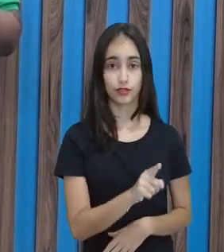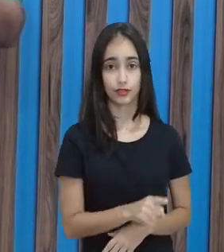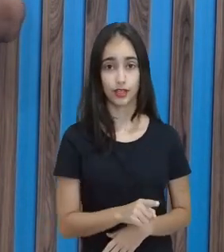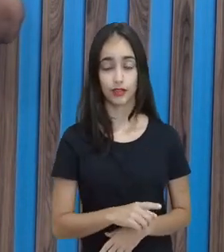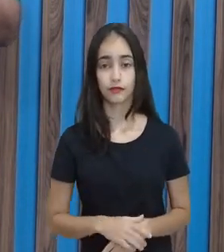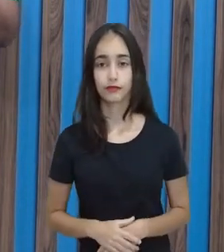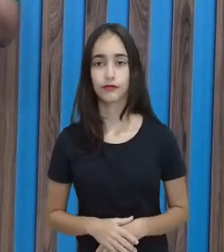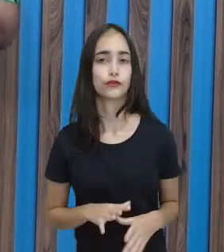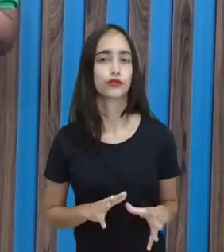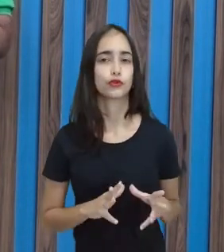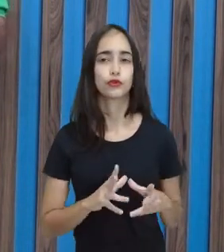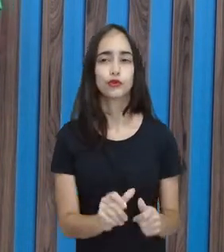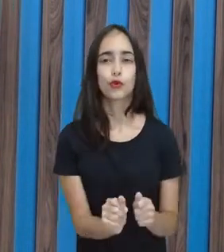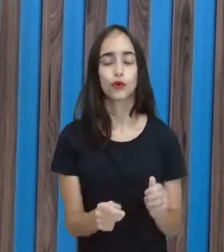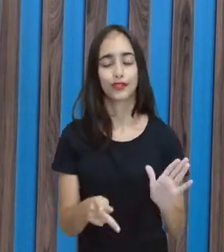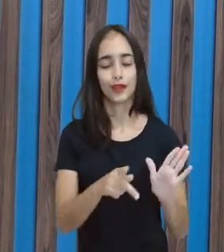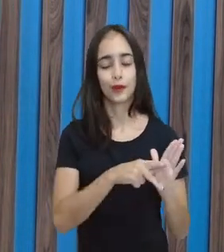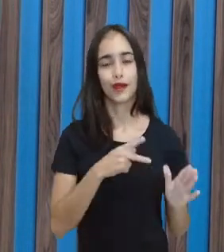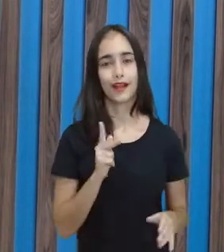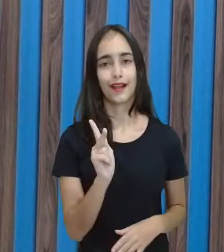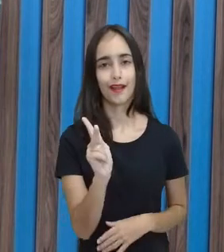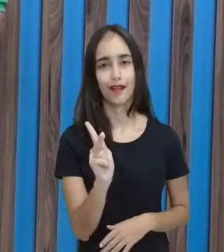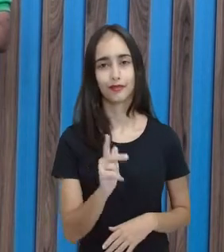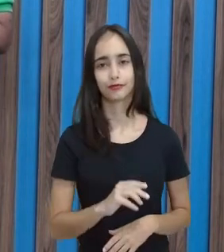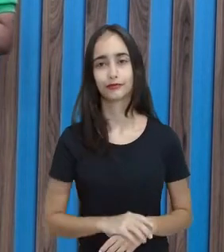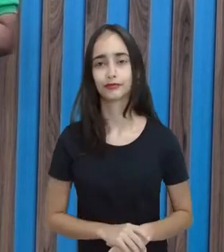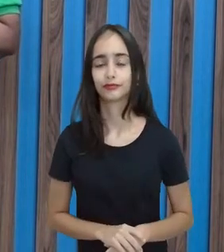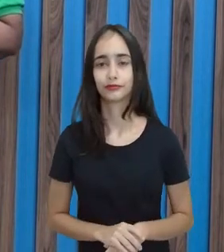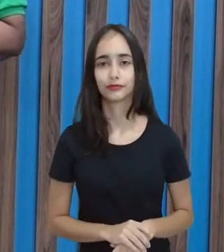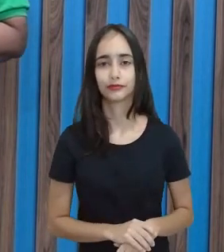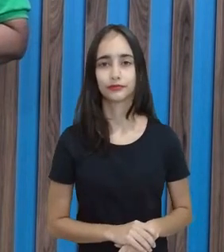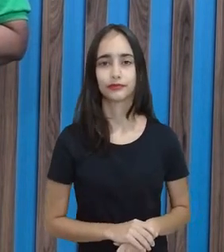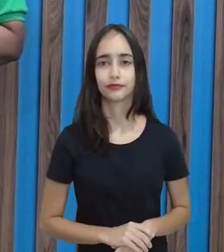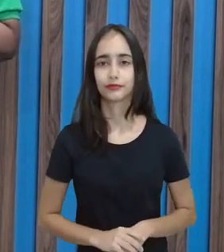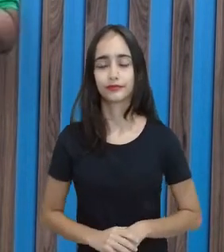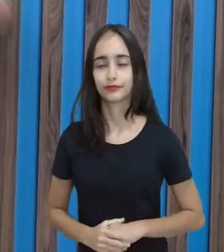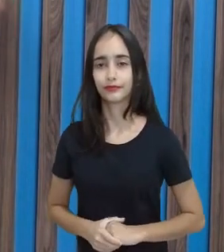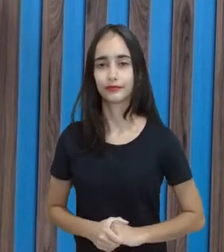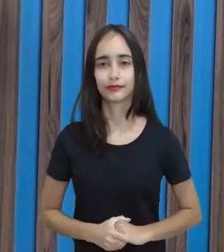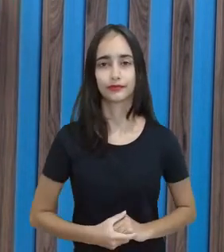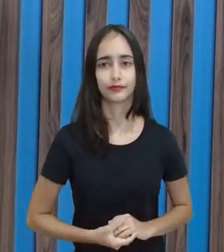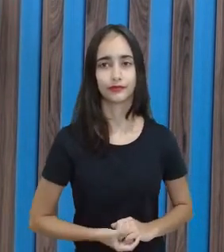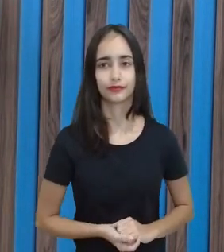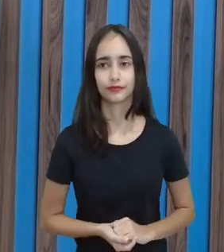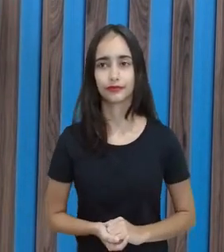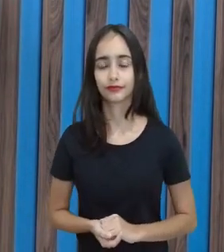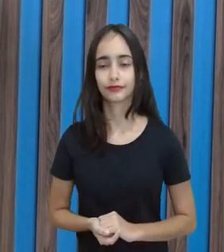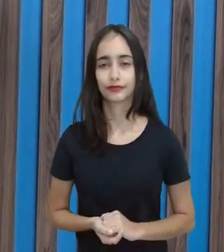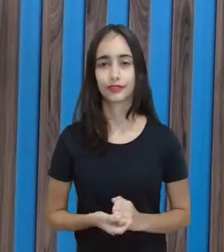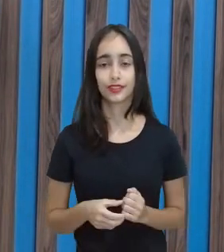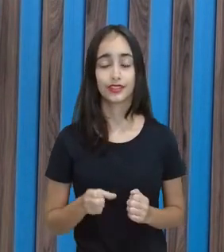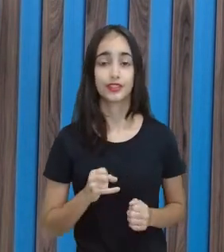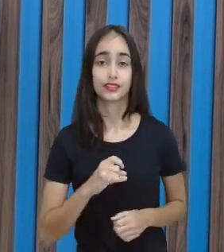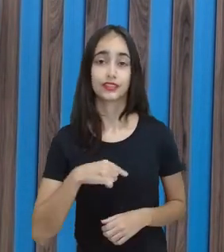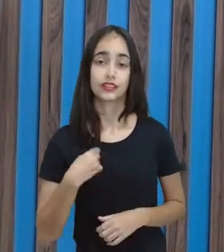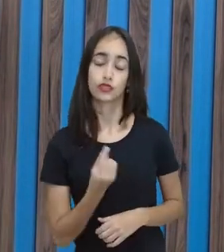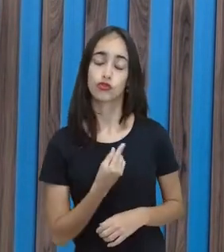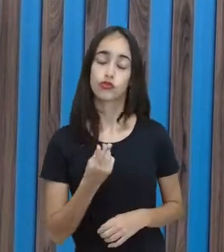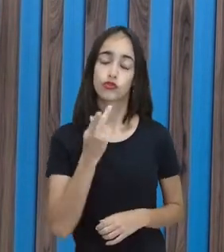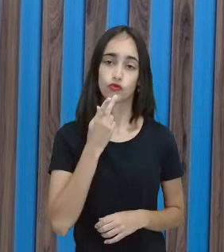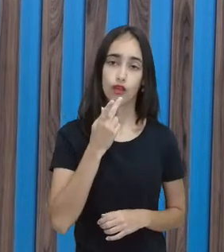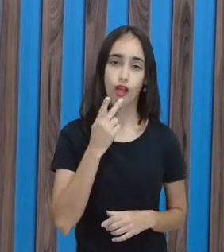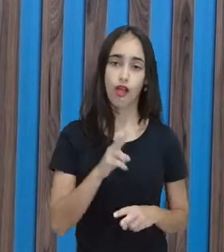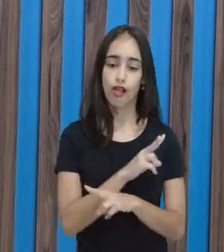k. K, constante de proporcionalidade. Por se tratar de inversamente